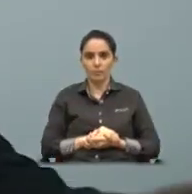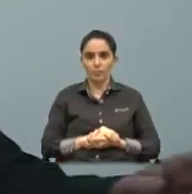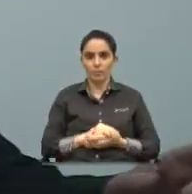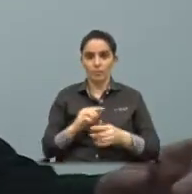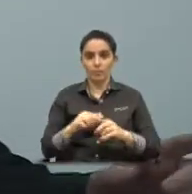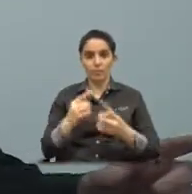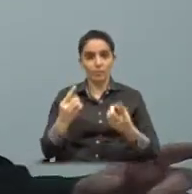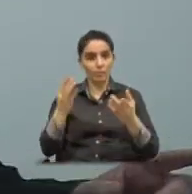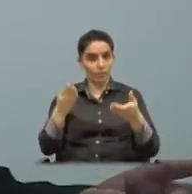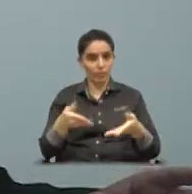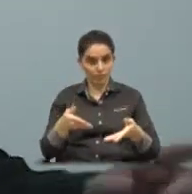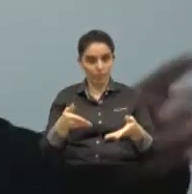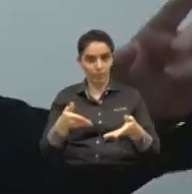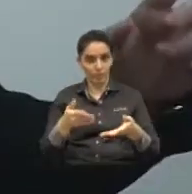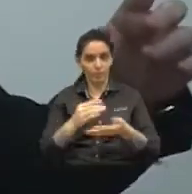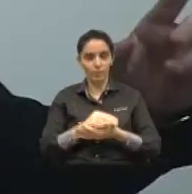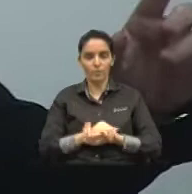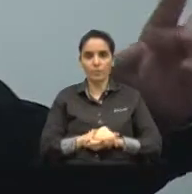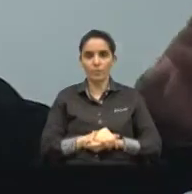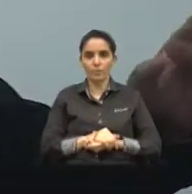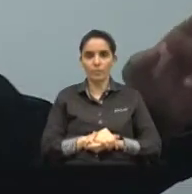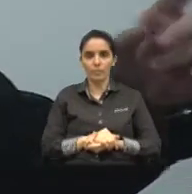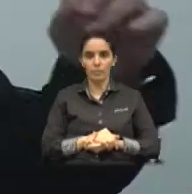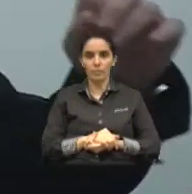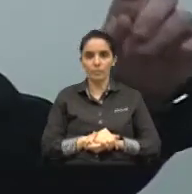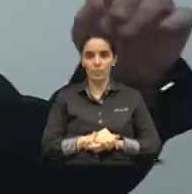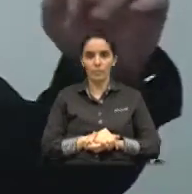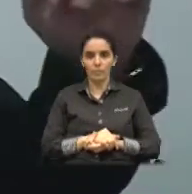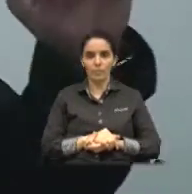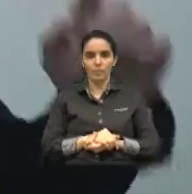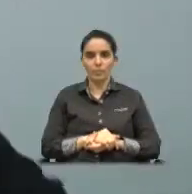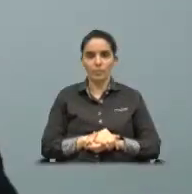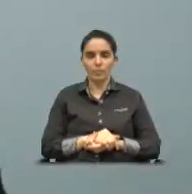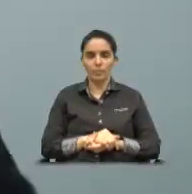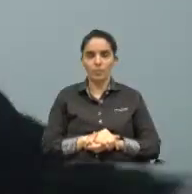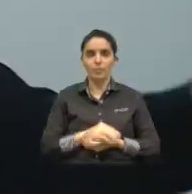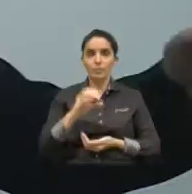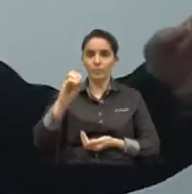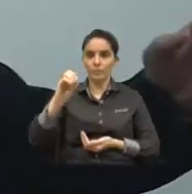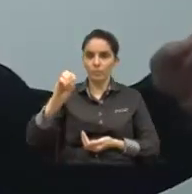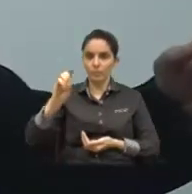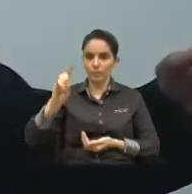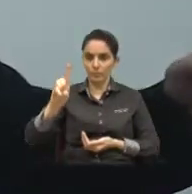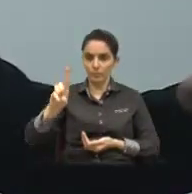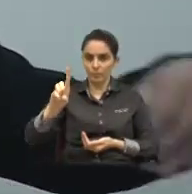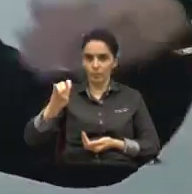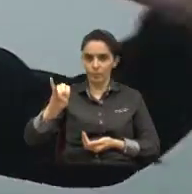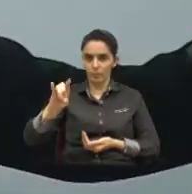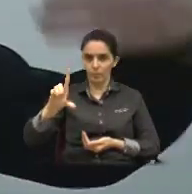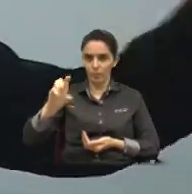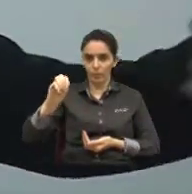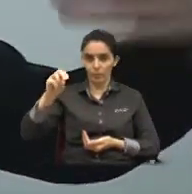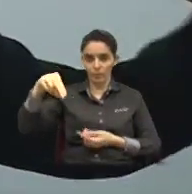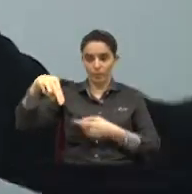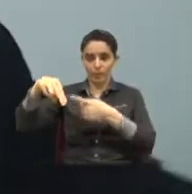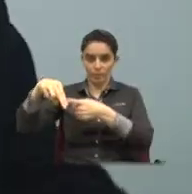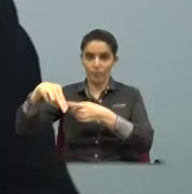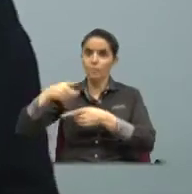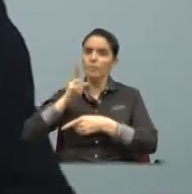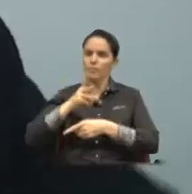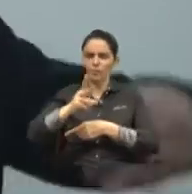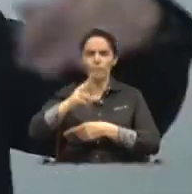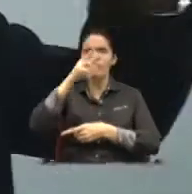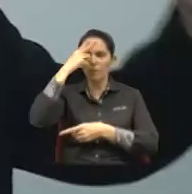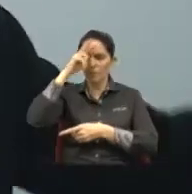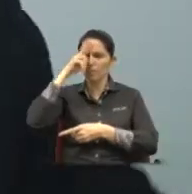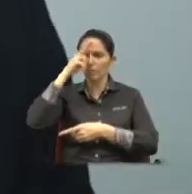Mas hoje, sempre seu pai foi lembrado. Sempre. Cada vez que eu frequentei muito depois o Cine